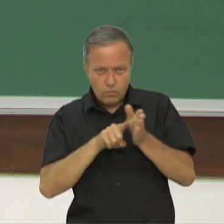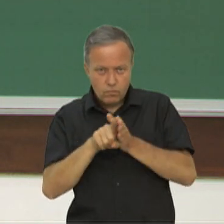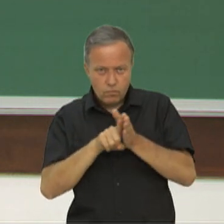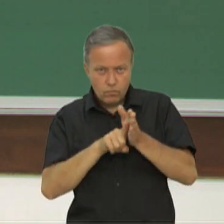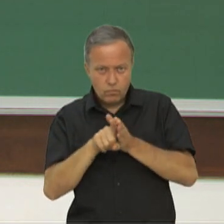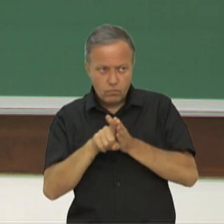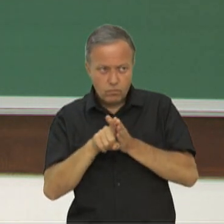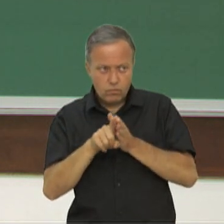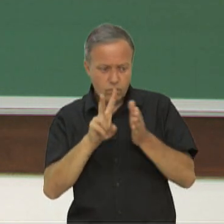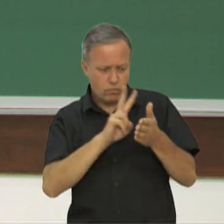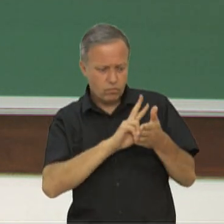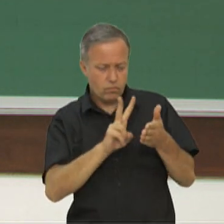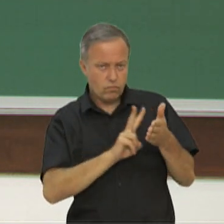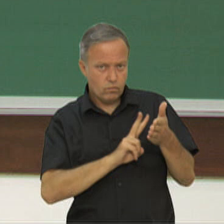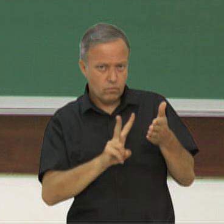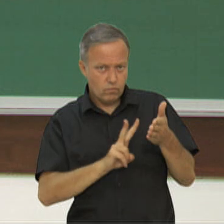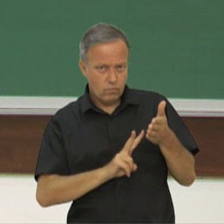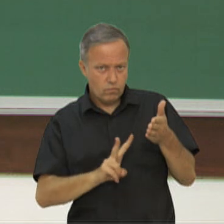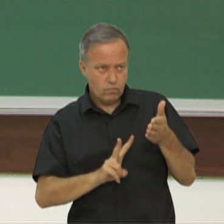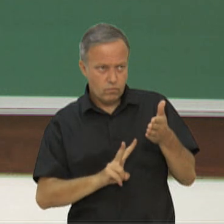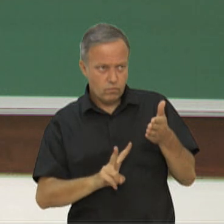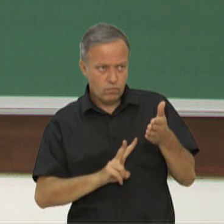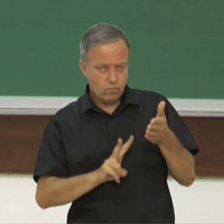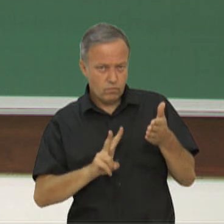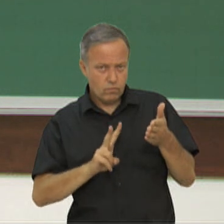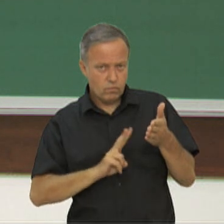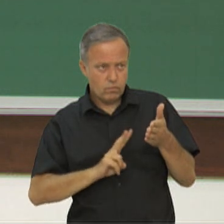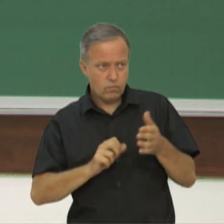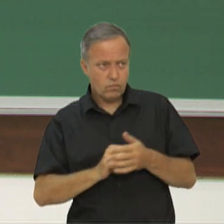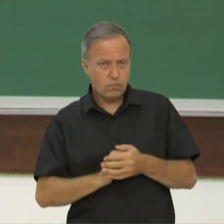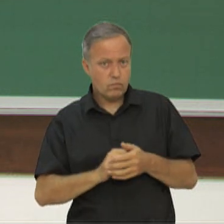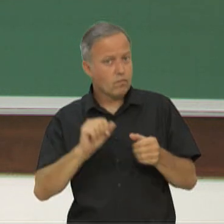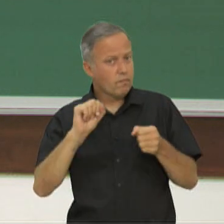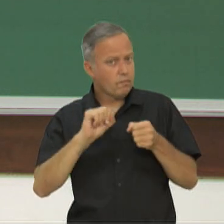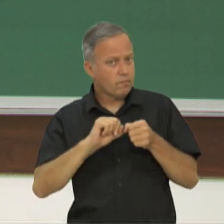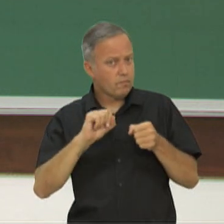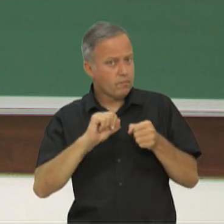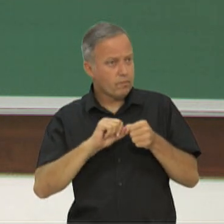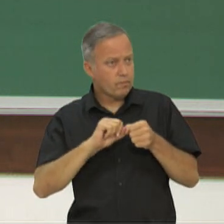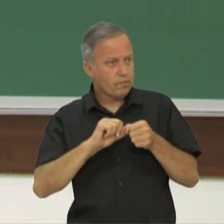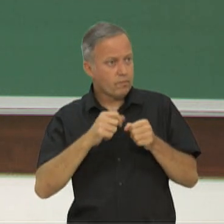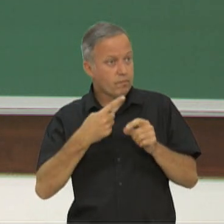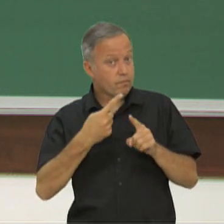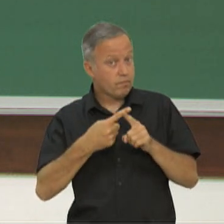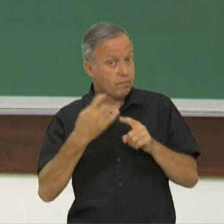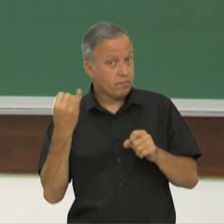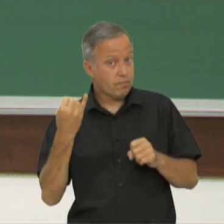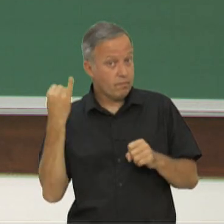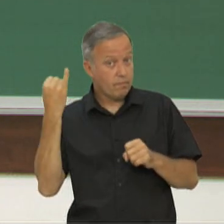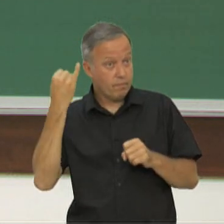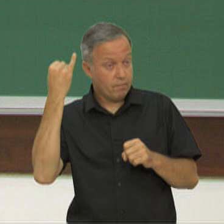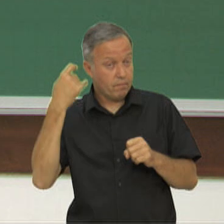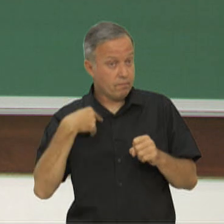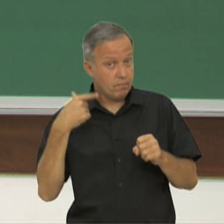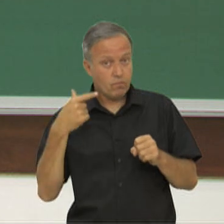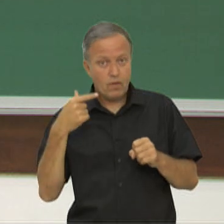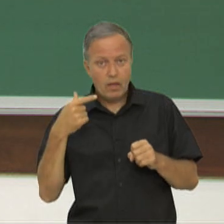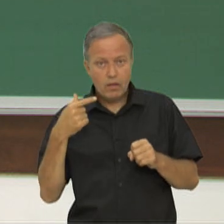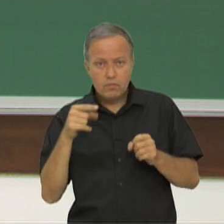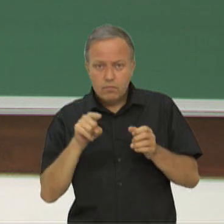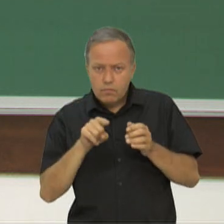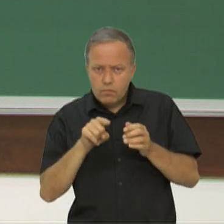pesquisada, uma lida, não está lembrando direitinho, faça. Faça porque isso é importante. Pesquisar e